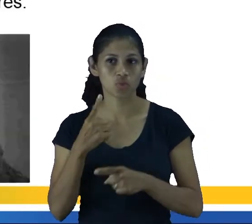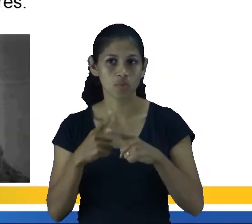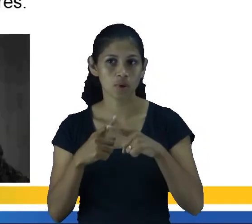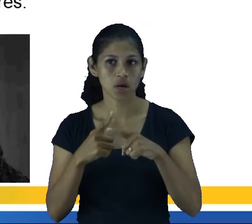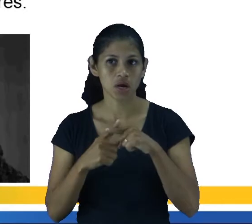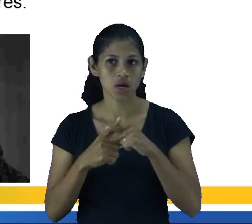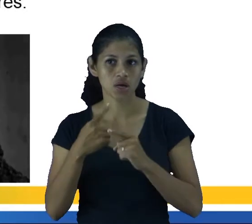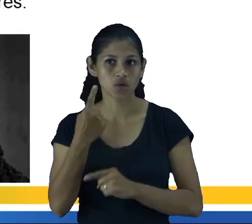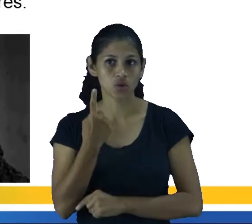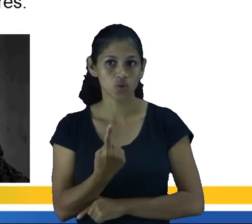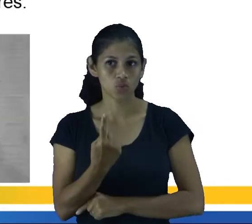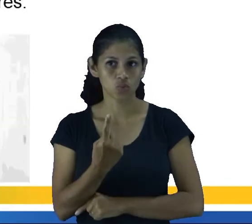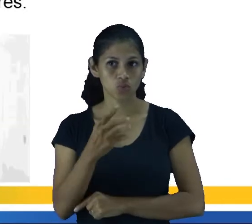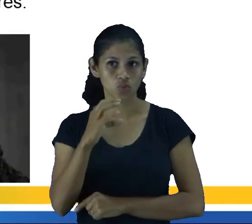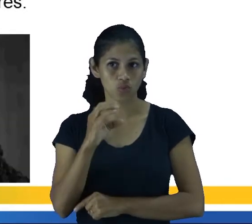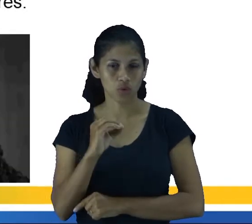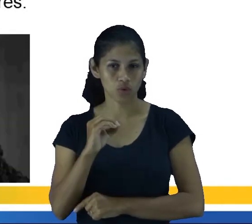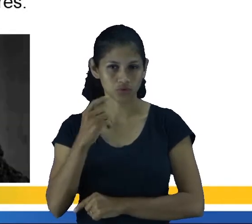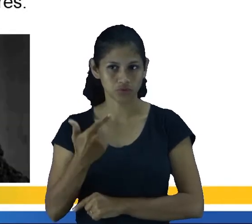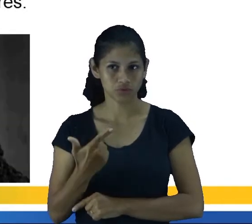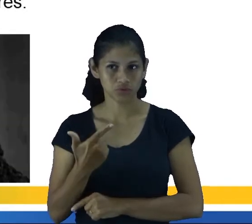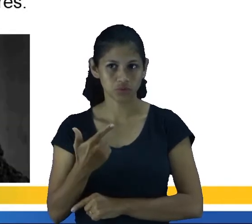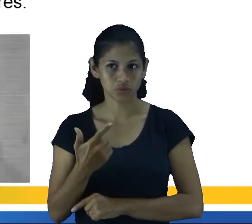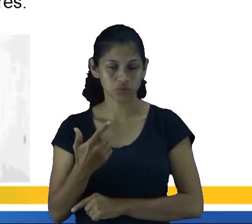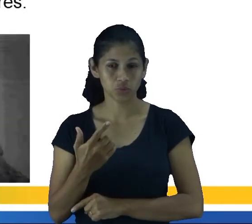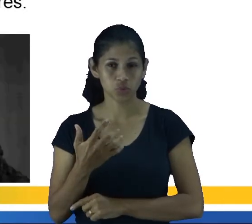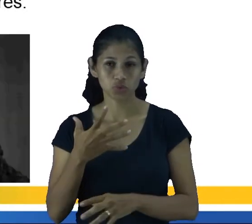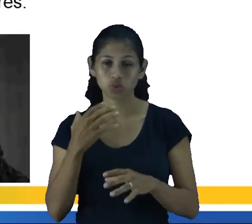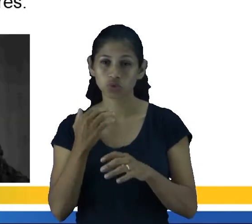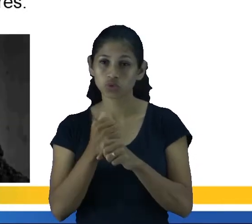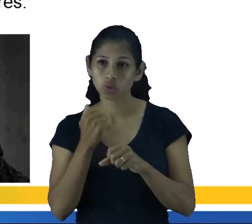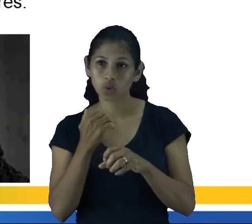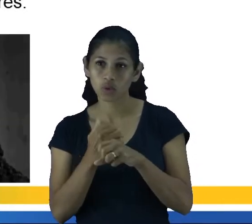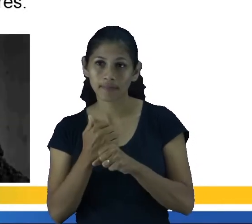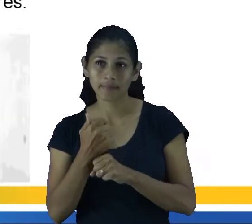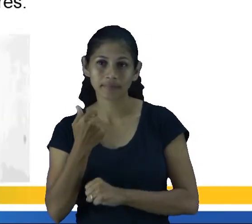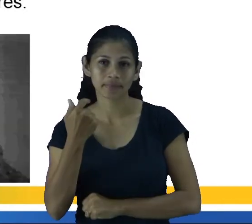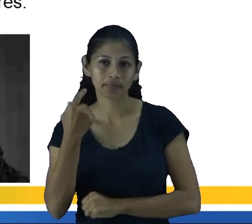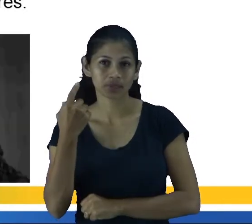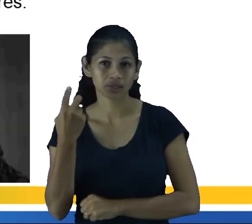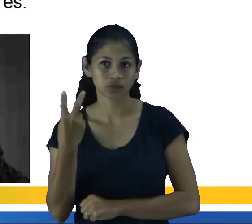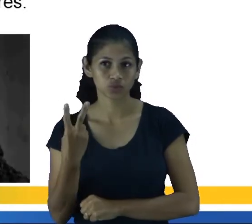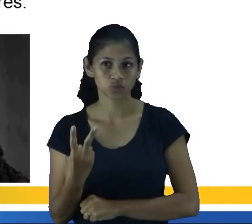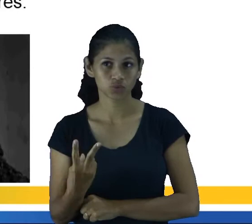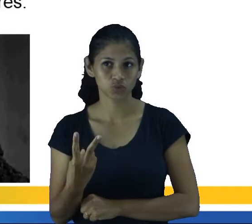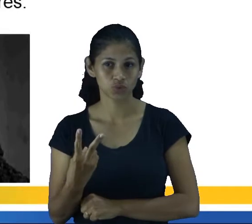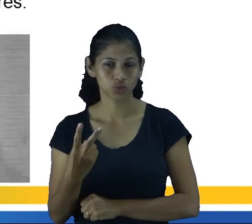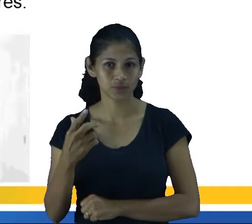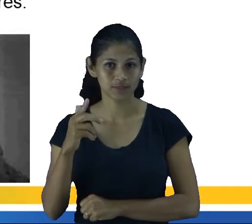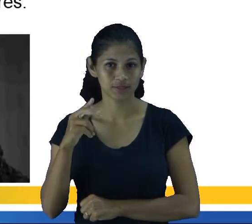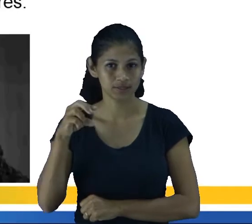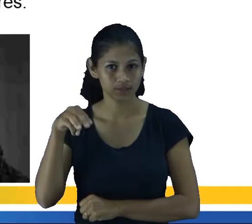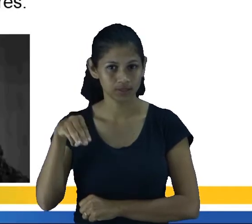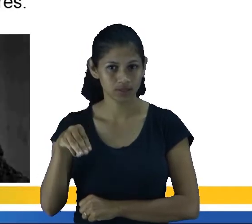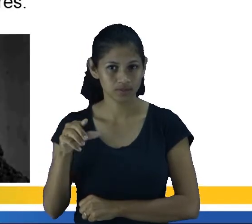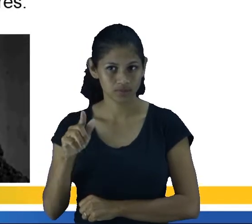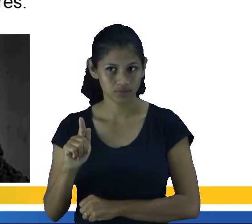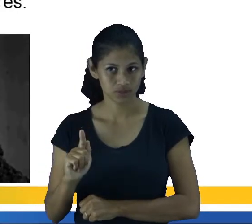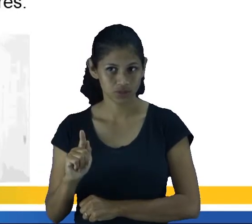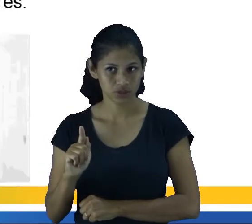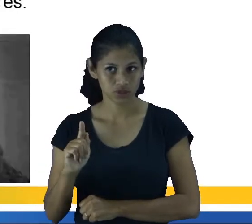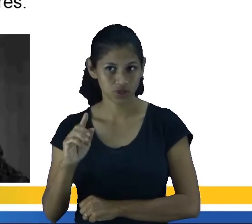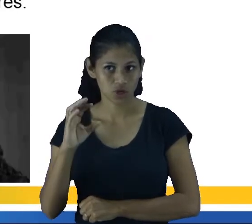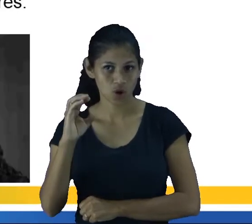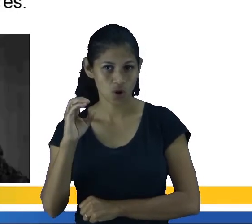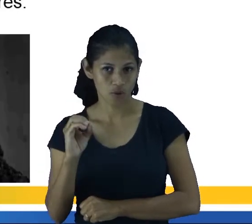O2, né, produzindo ali 2MgO. Então essa reação ela é utilizada ali nos flashes fotográficos e também ali